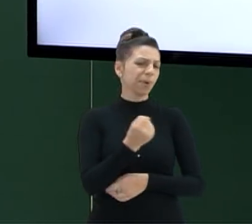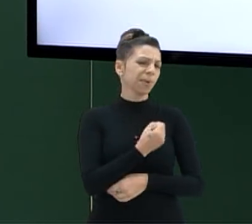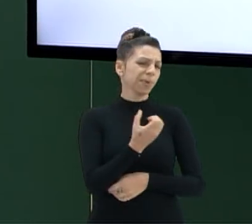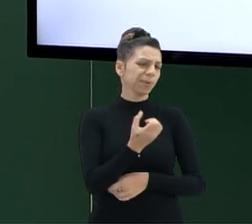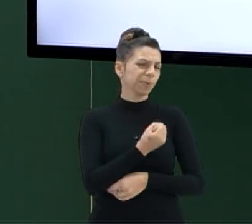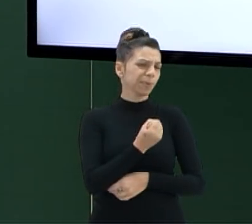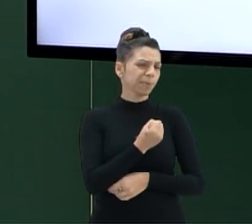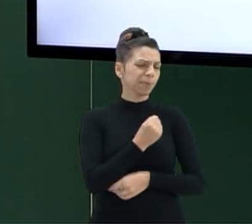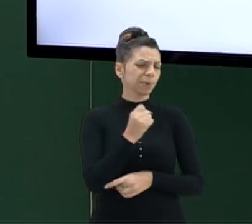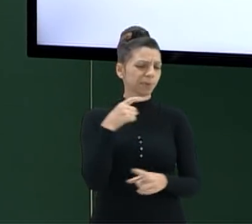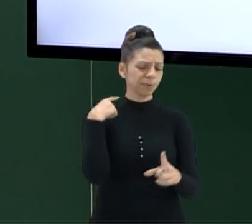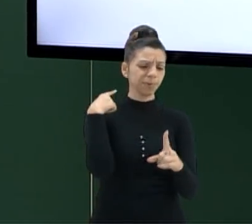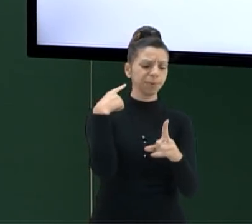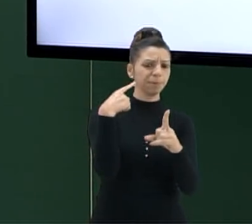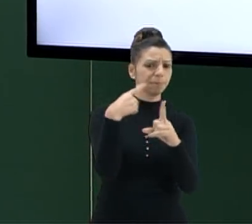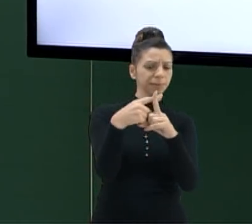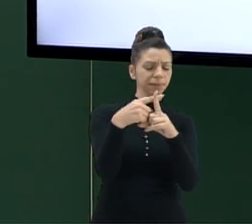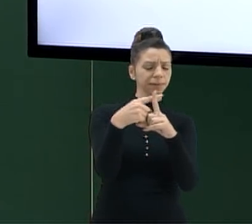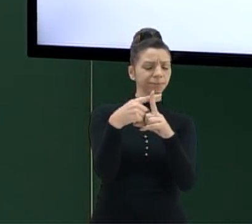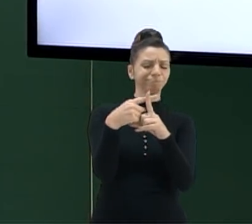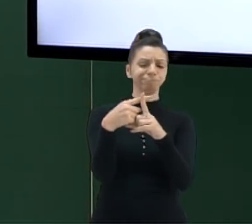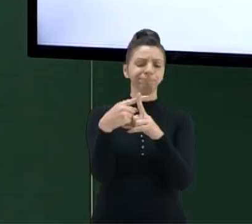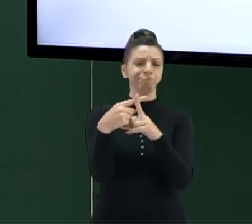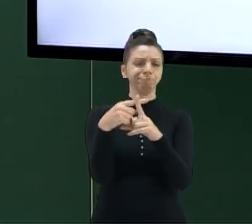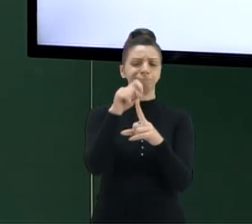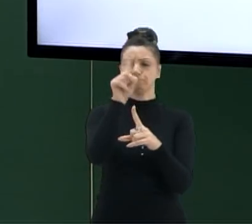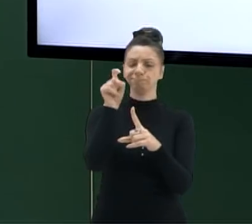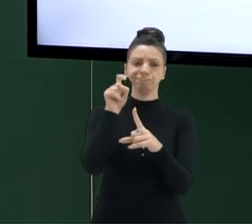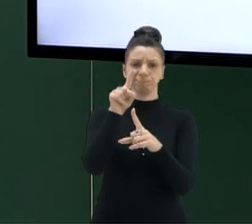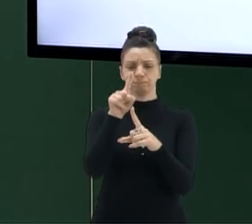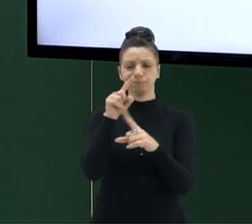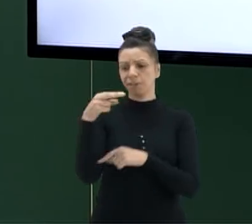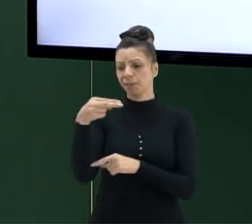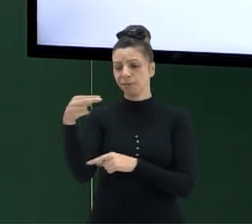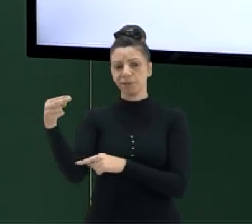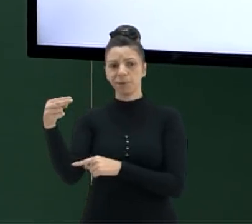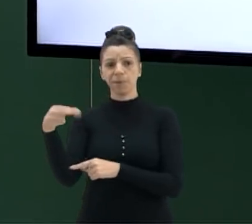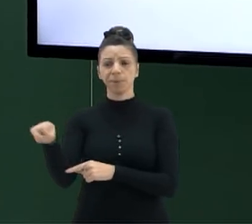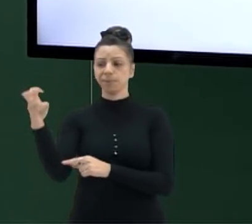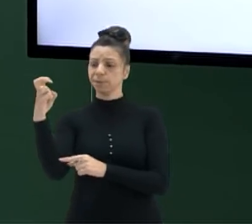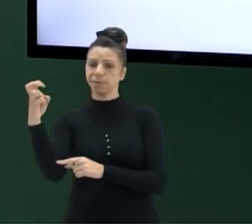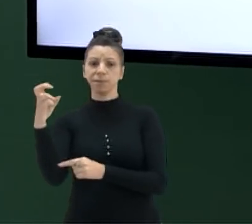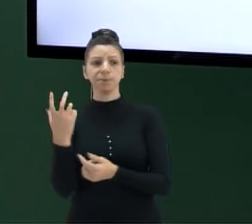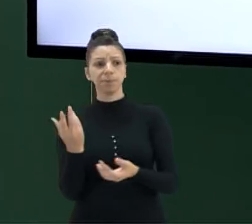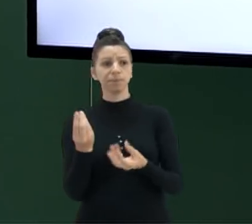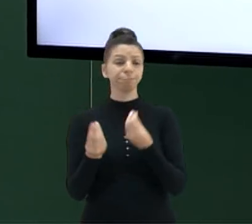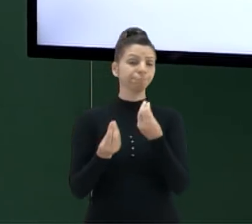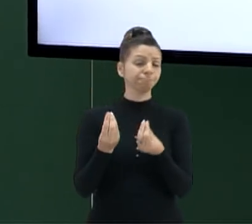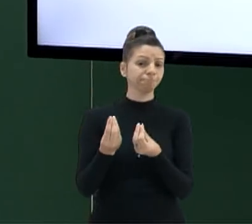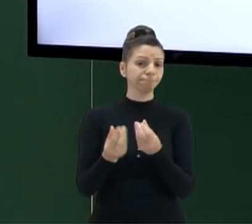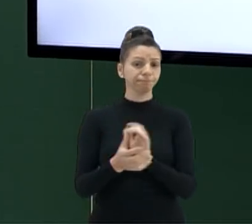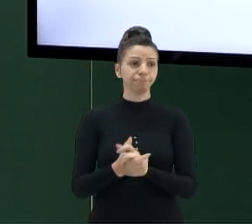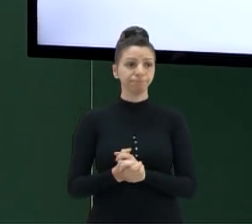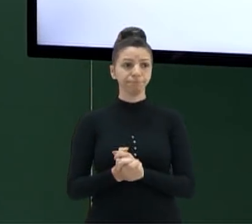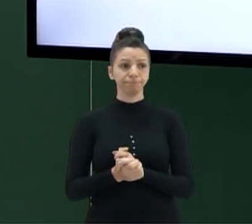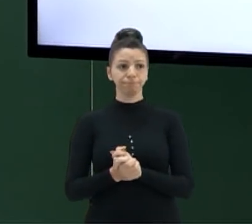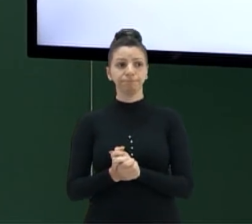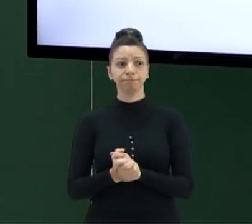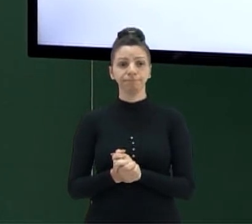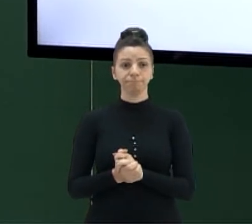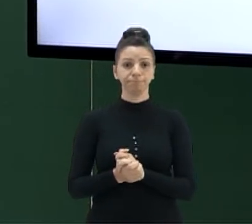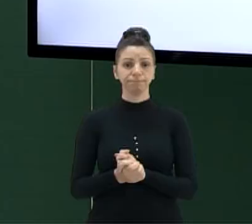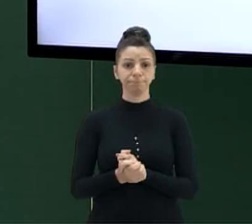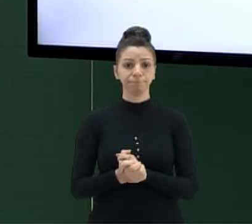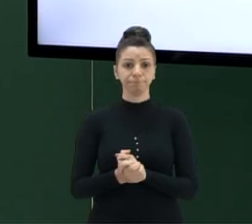5? Ou, se eu pegar esse menos 2, colocar para o lado de lá e mudar o sinal, vai dar quanto? 5 mais